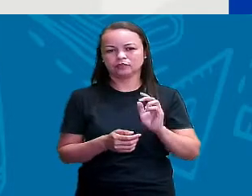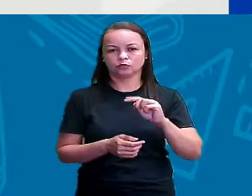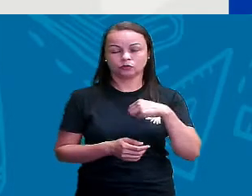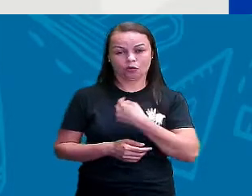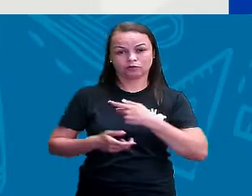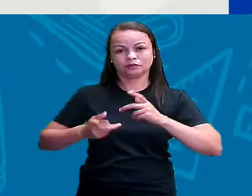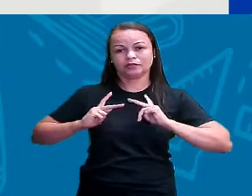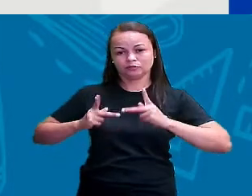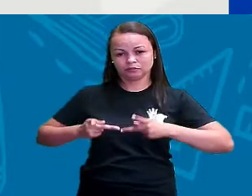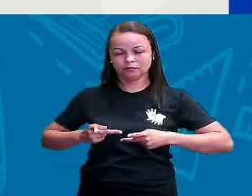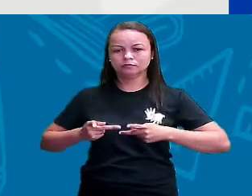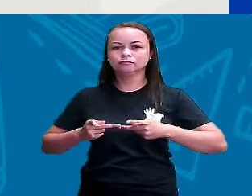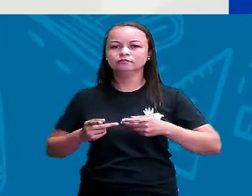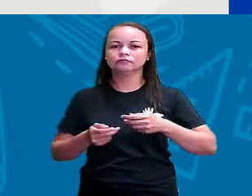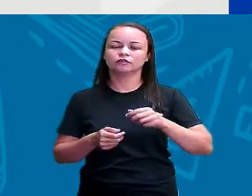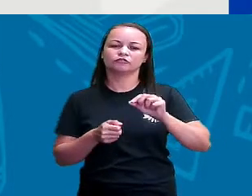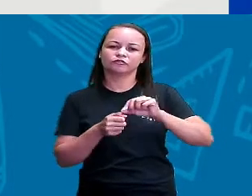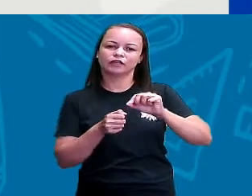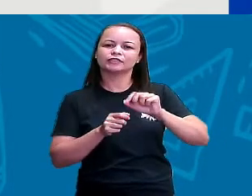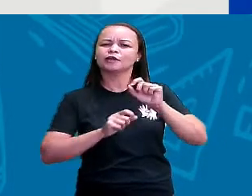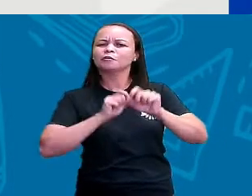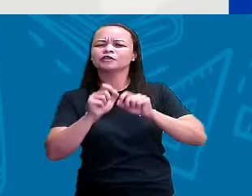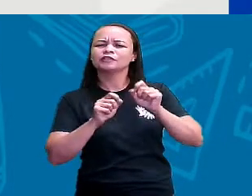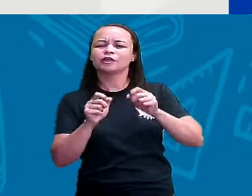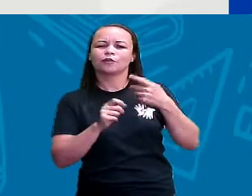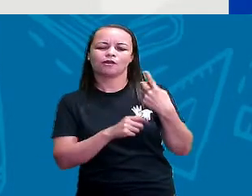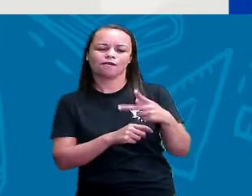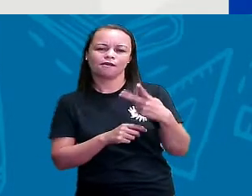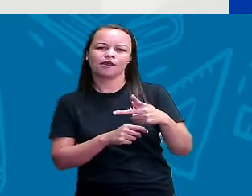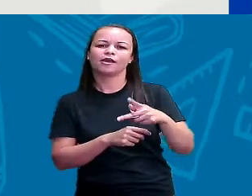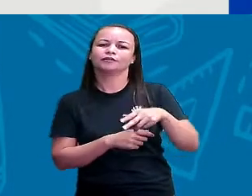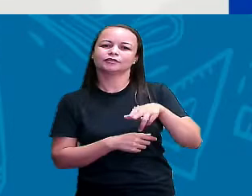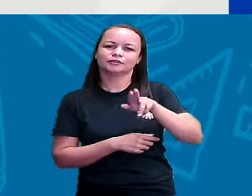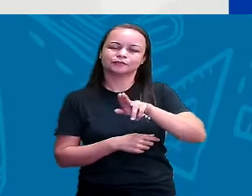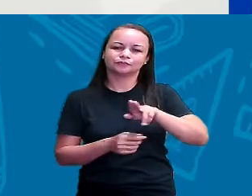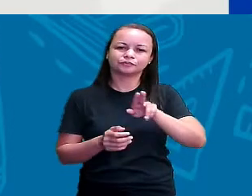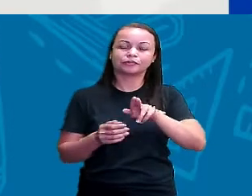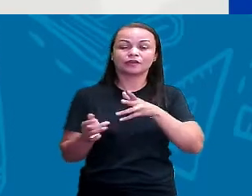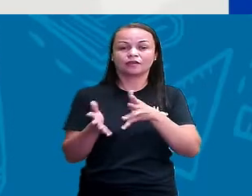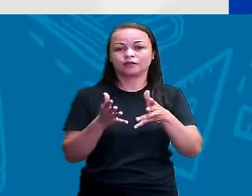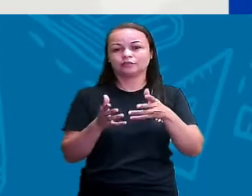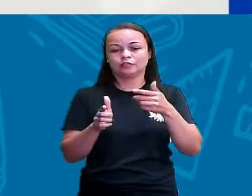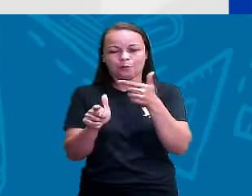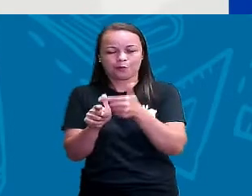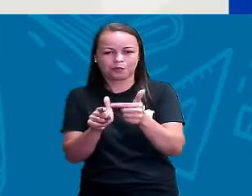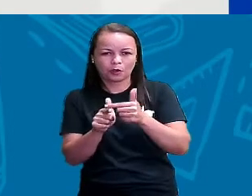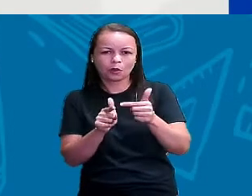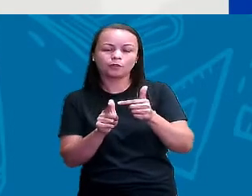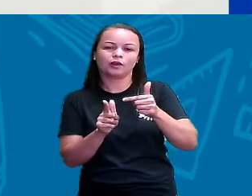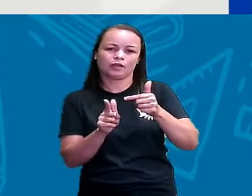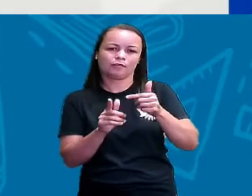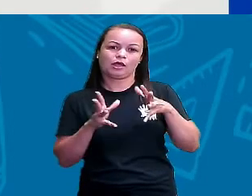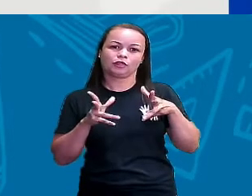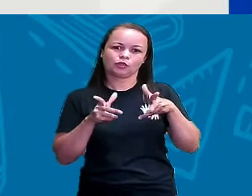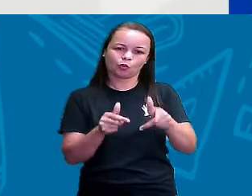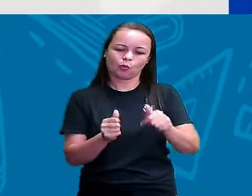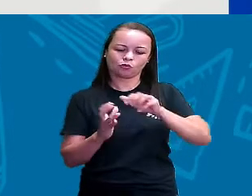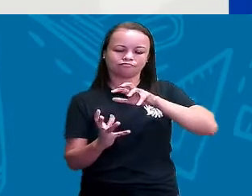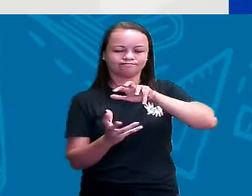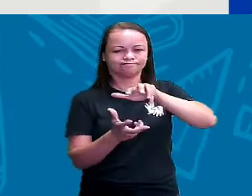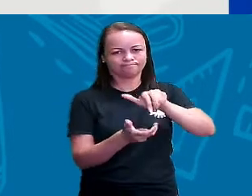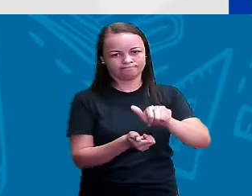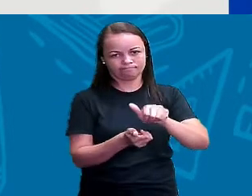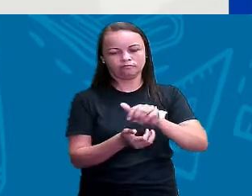humanos acabamos realizando e essas ações acabam prejudicando todo o nosso planeta, tá